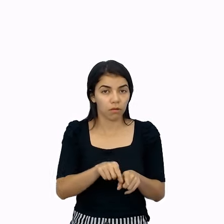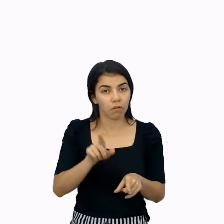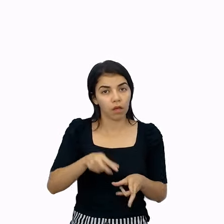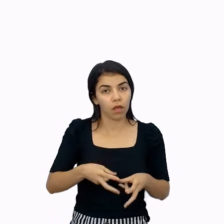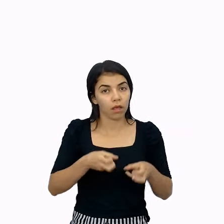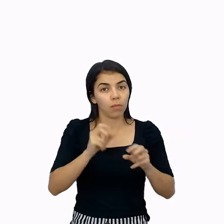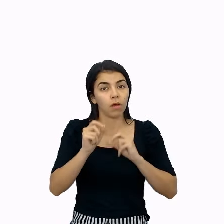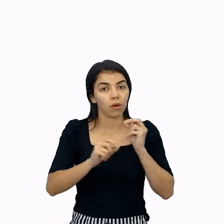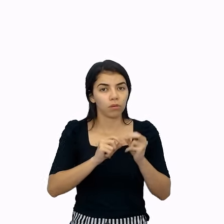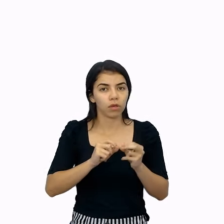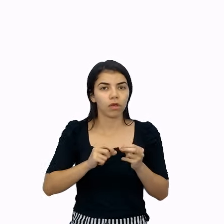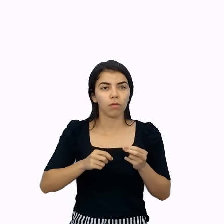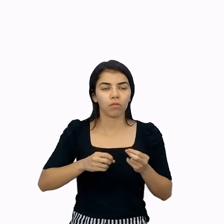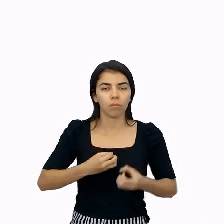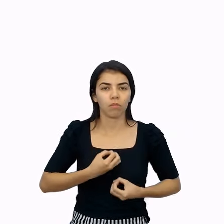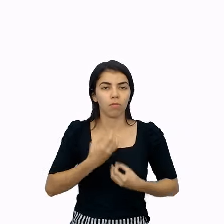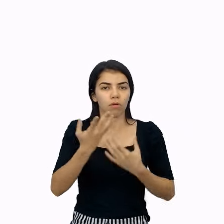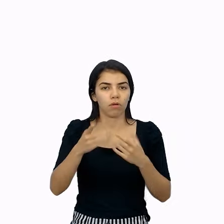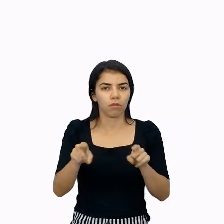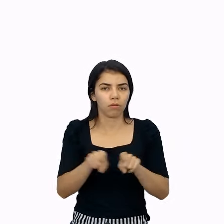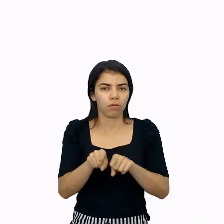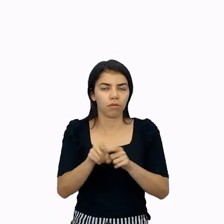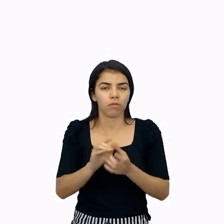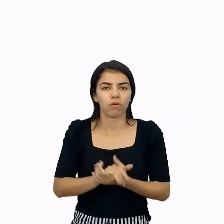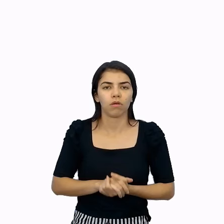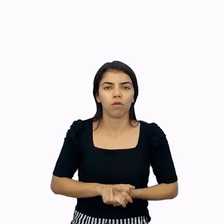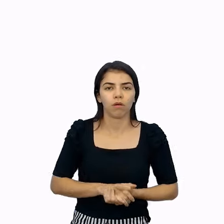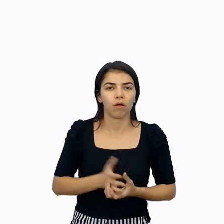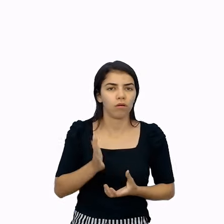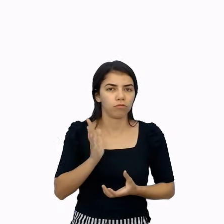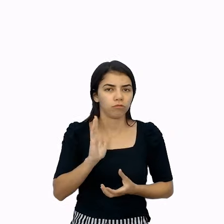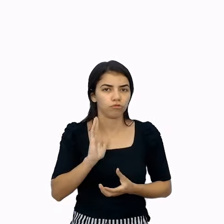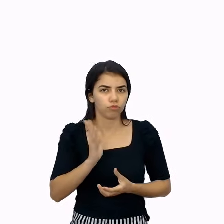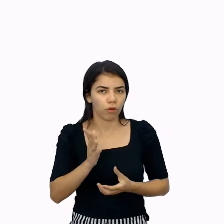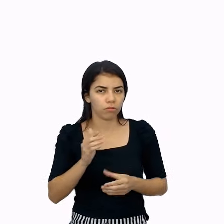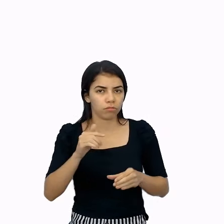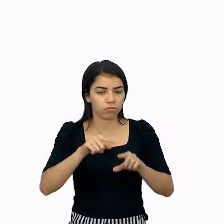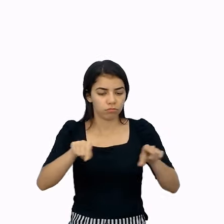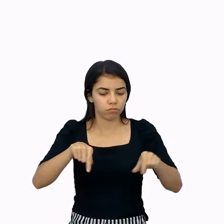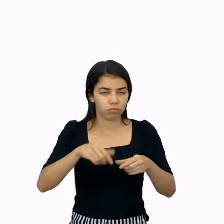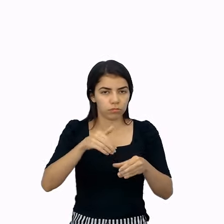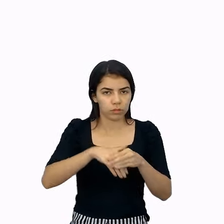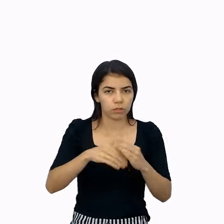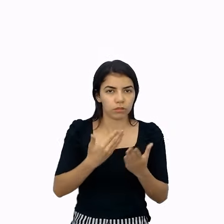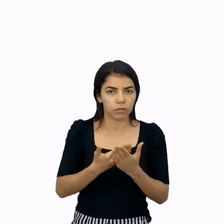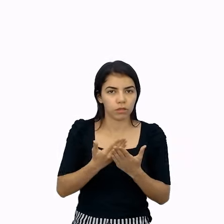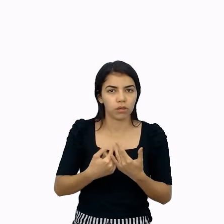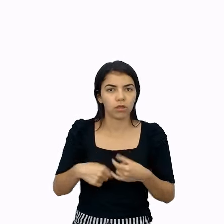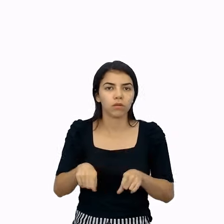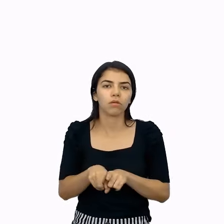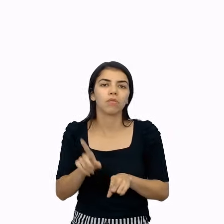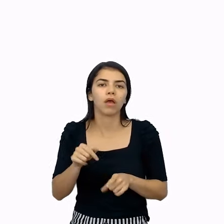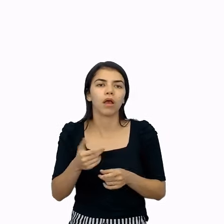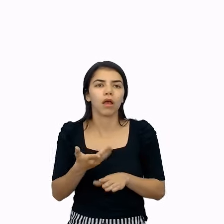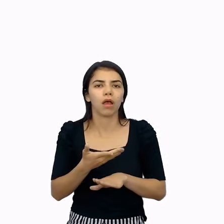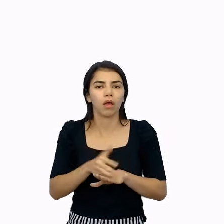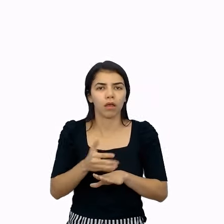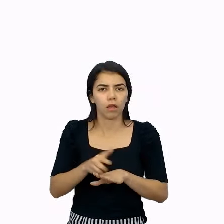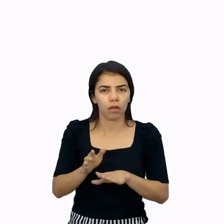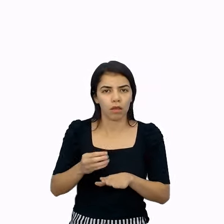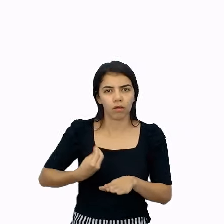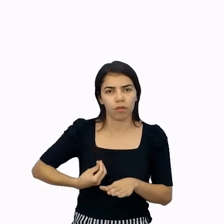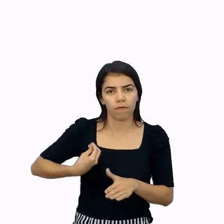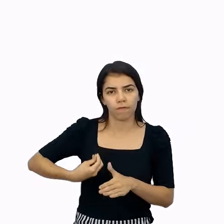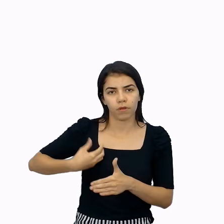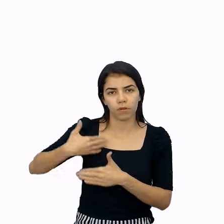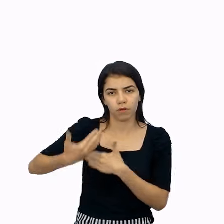da discursividade, pode ser tratada em sala de aula. Então, a leitura e a escrita, elas são práticas da vida